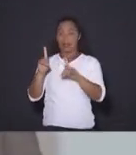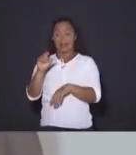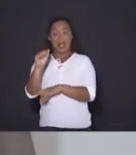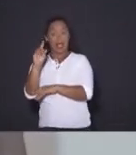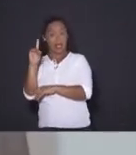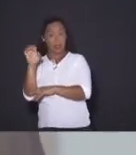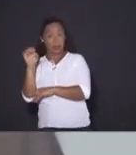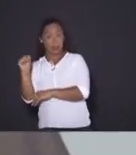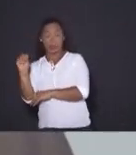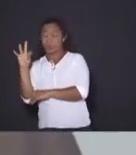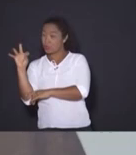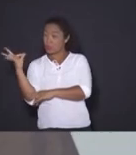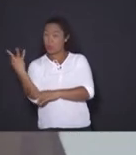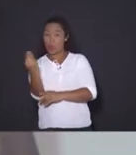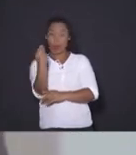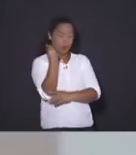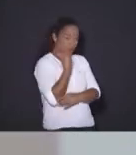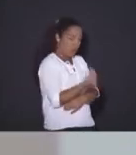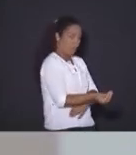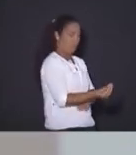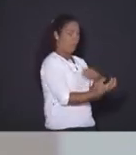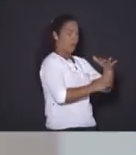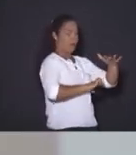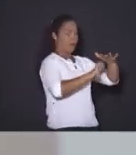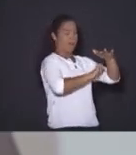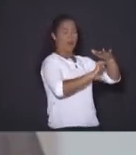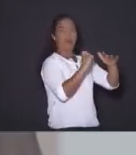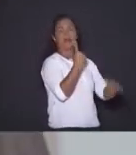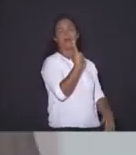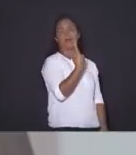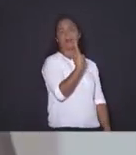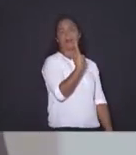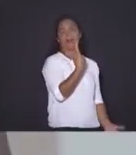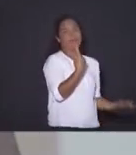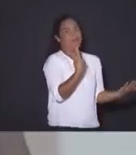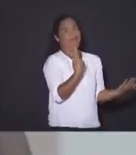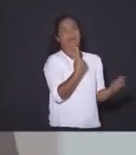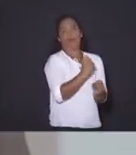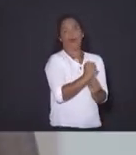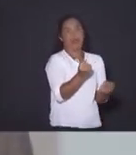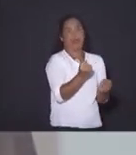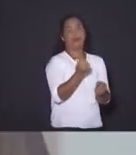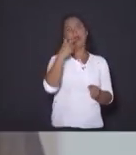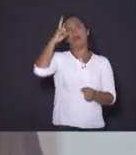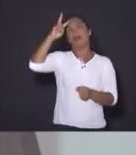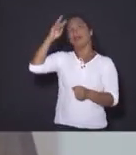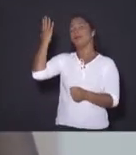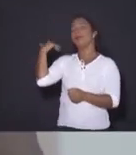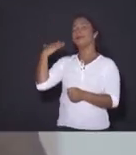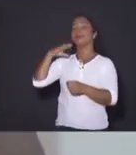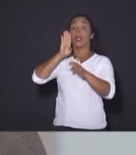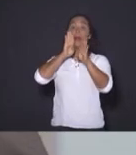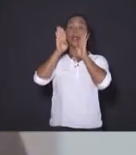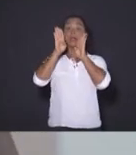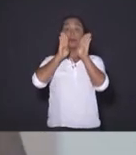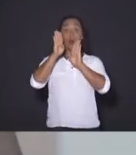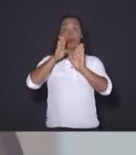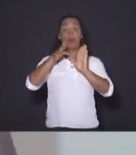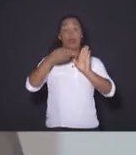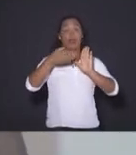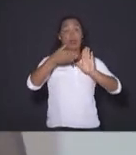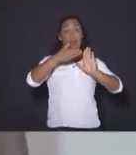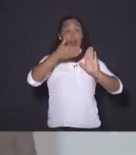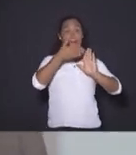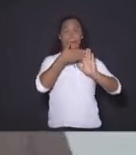quando o facebook é tentou fazer um projeto de oferecimento